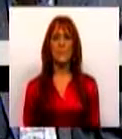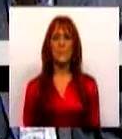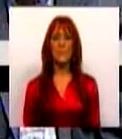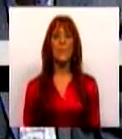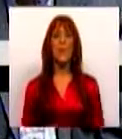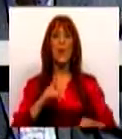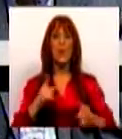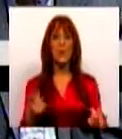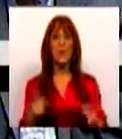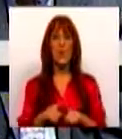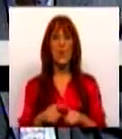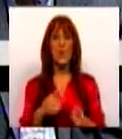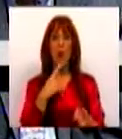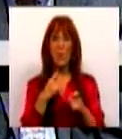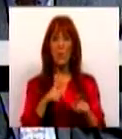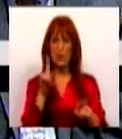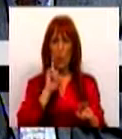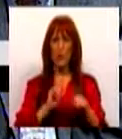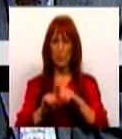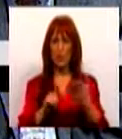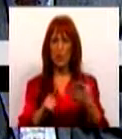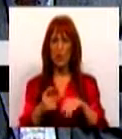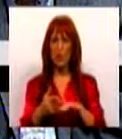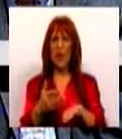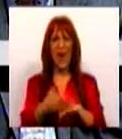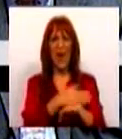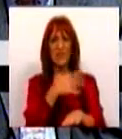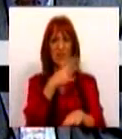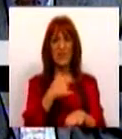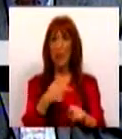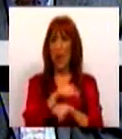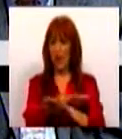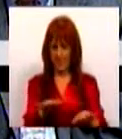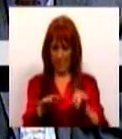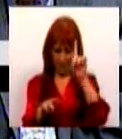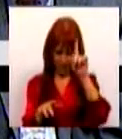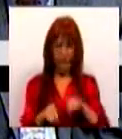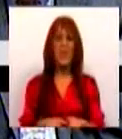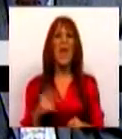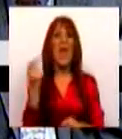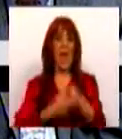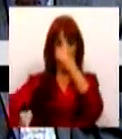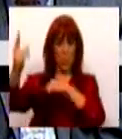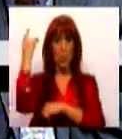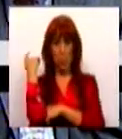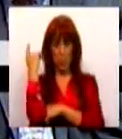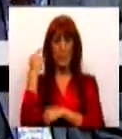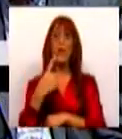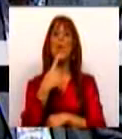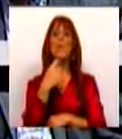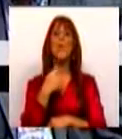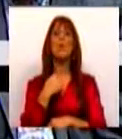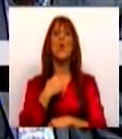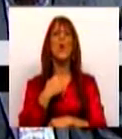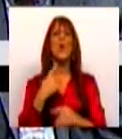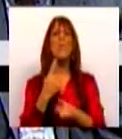E aqui chego às perguntas que a senhora deputada antes fazia e agora deixou de fazer. Há um ano